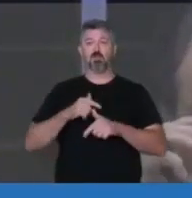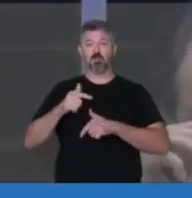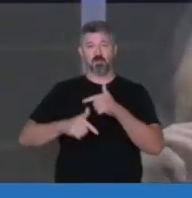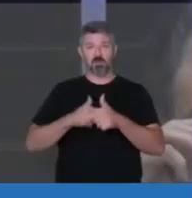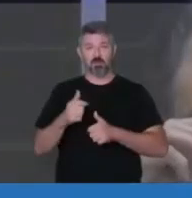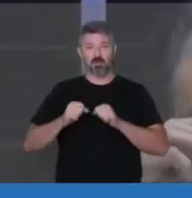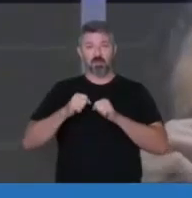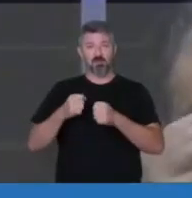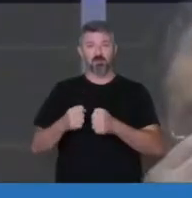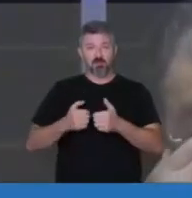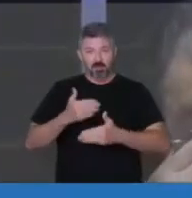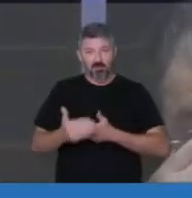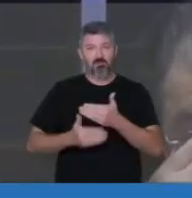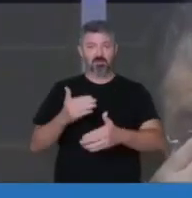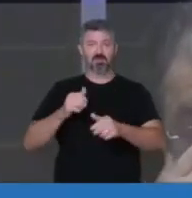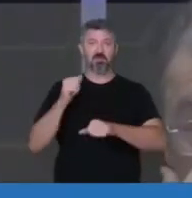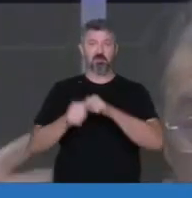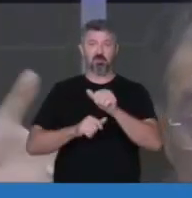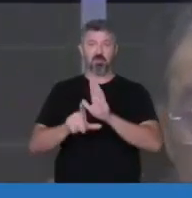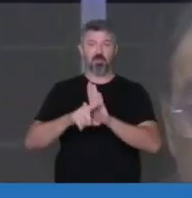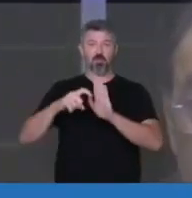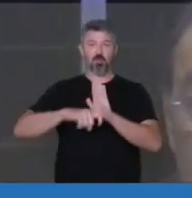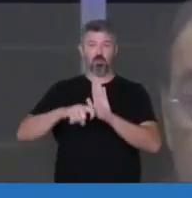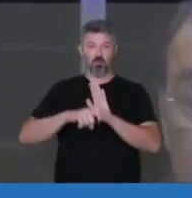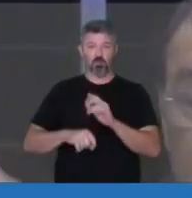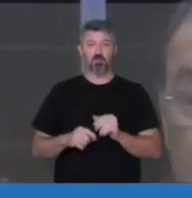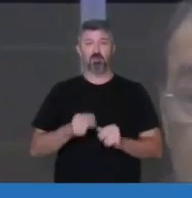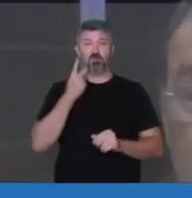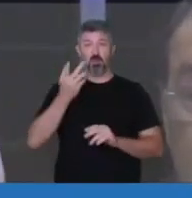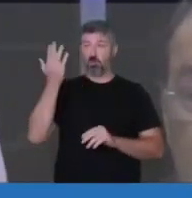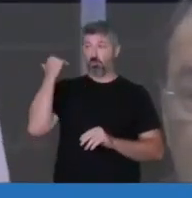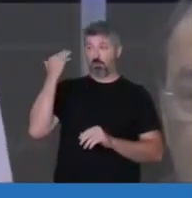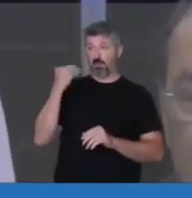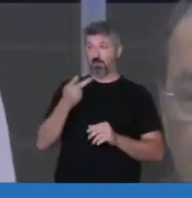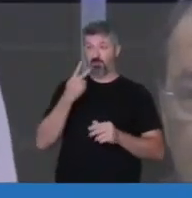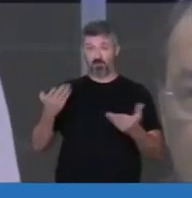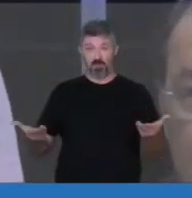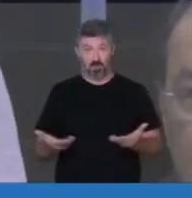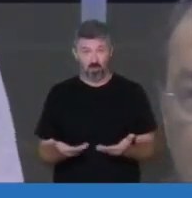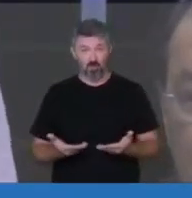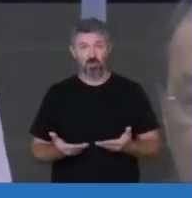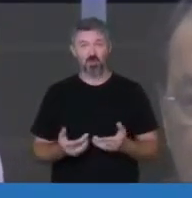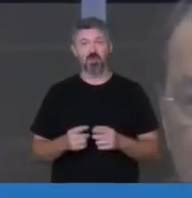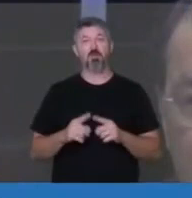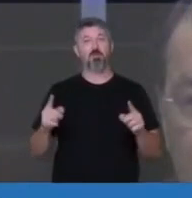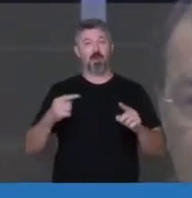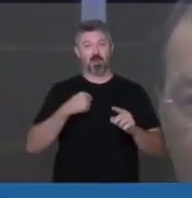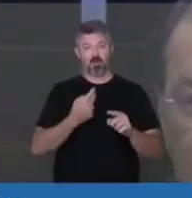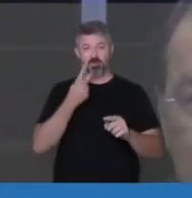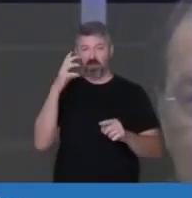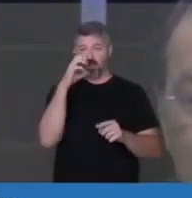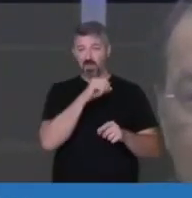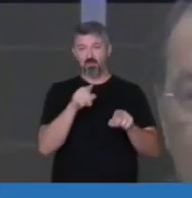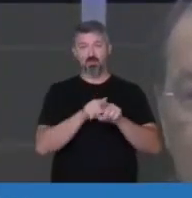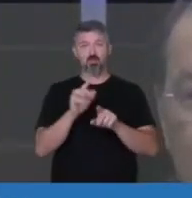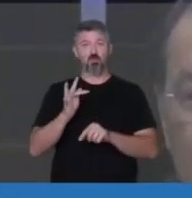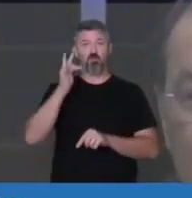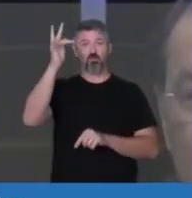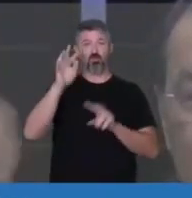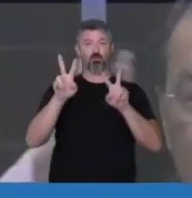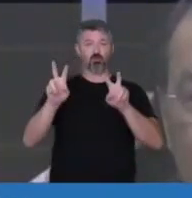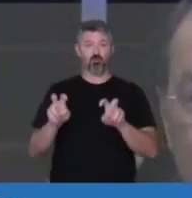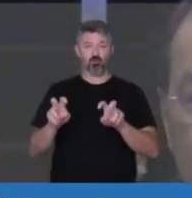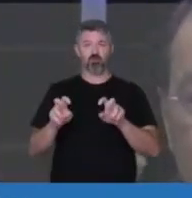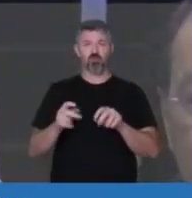outras partes dessa reforma tributária porque nesse caso a gente tá falando só desses cinco impostos que são impostos sobre consumo então ainda